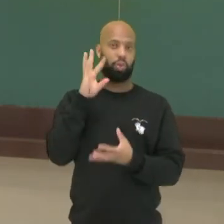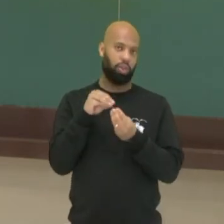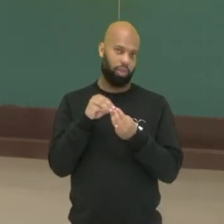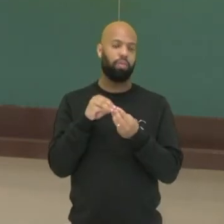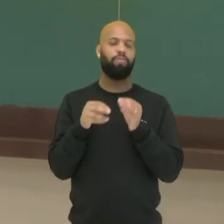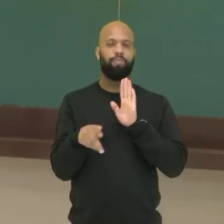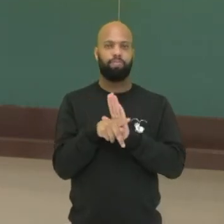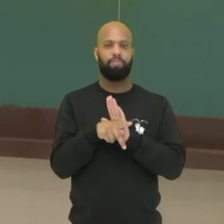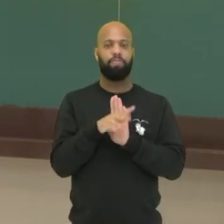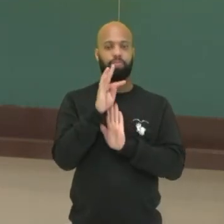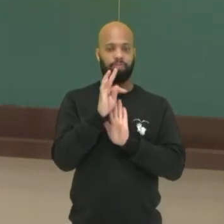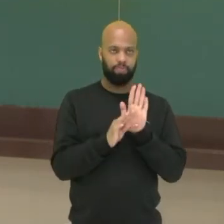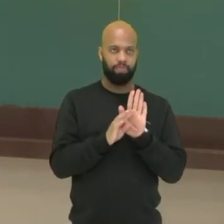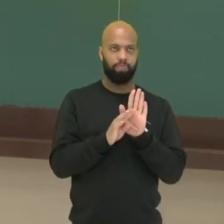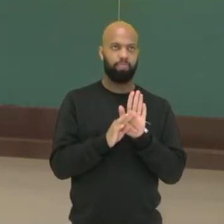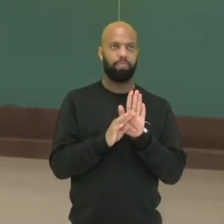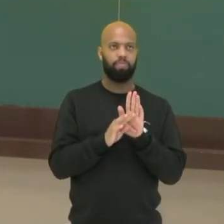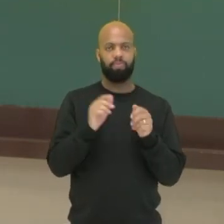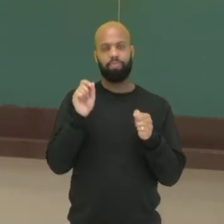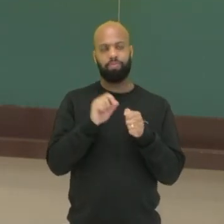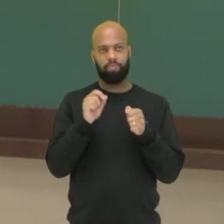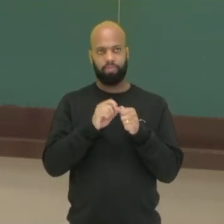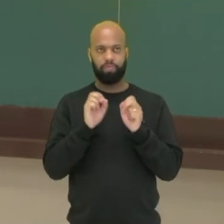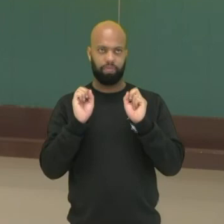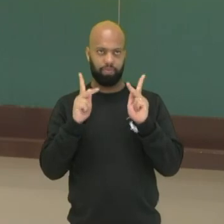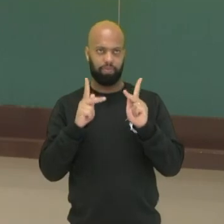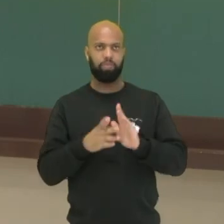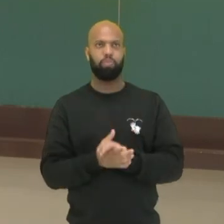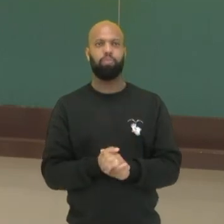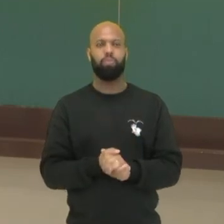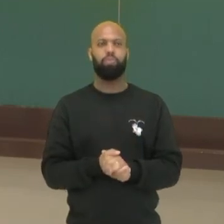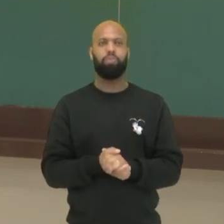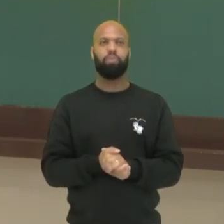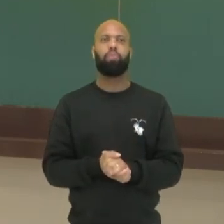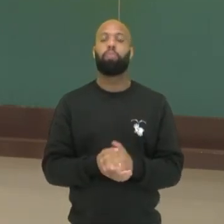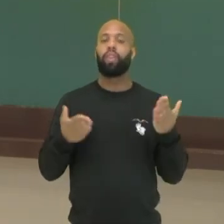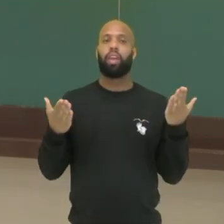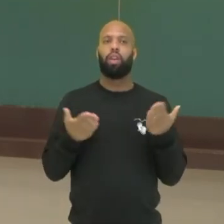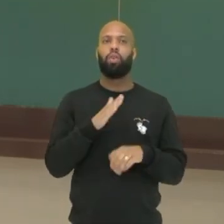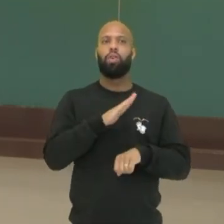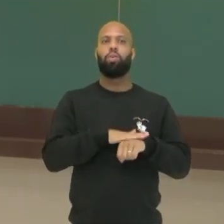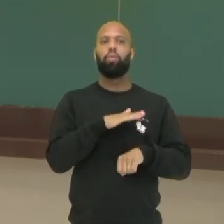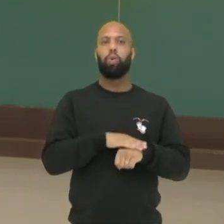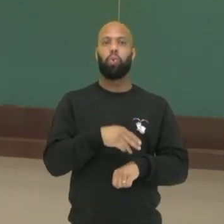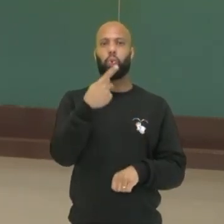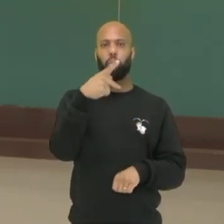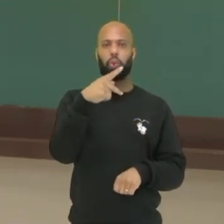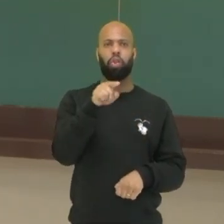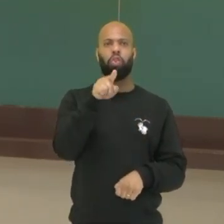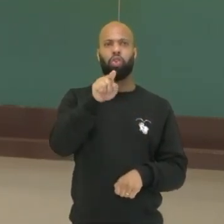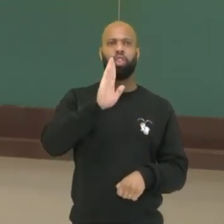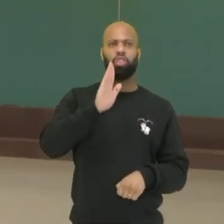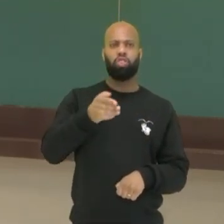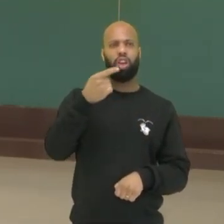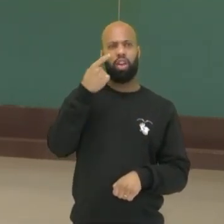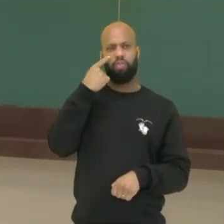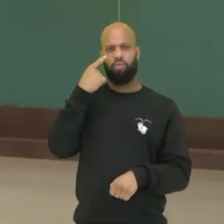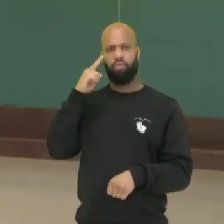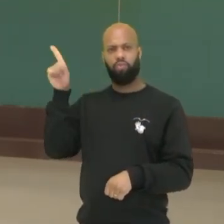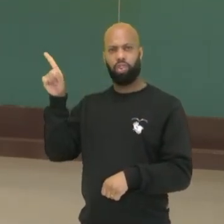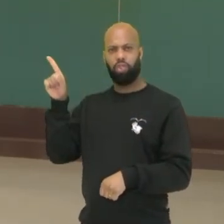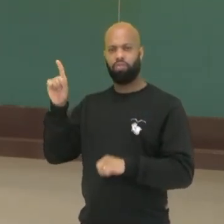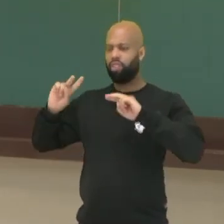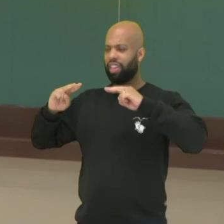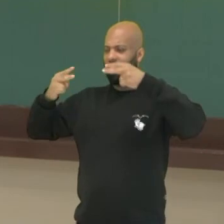compreensão textual que está sendo trabalhada ali. Bom, você já ouviu falar na Redação Paraná? Então,